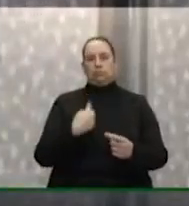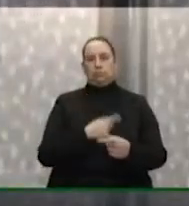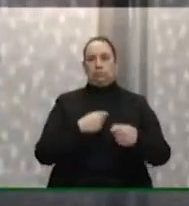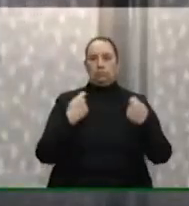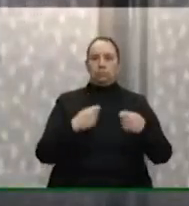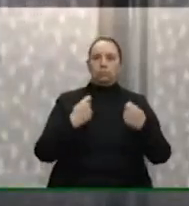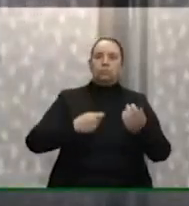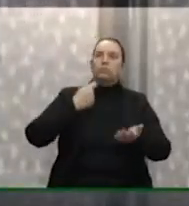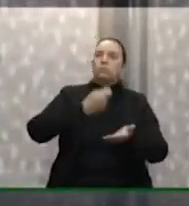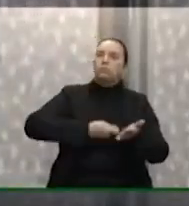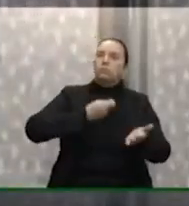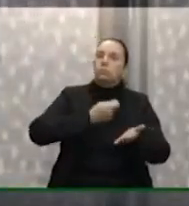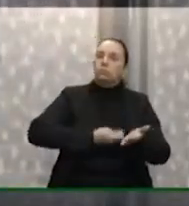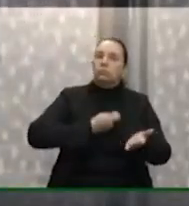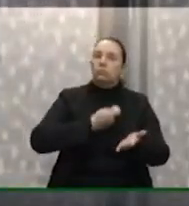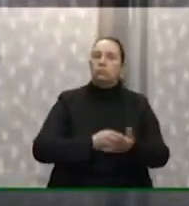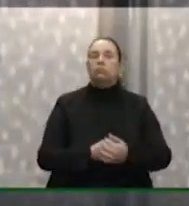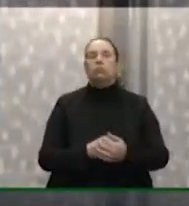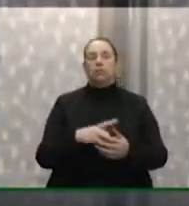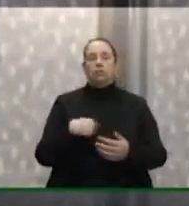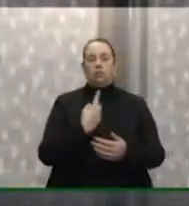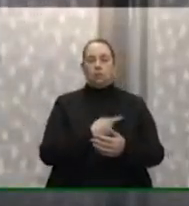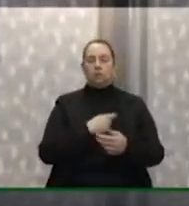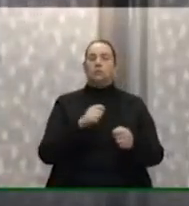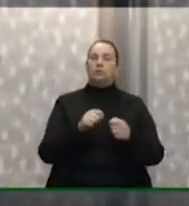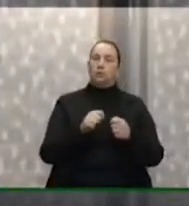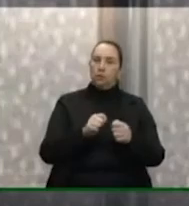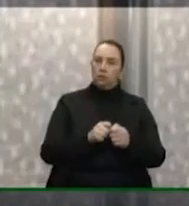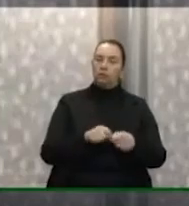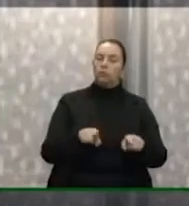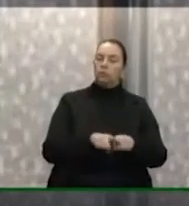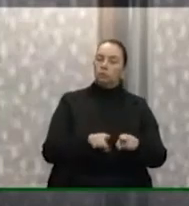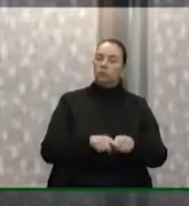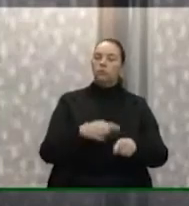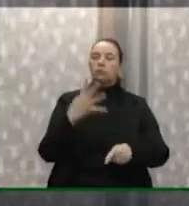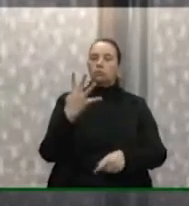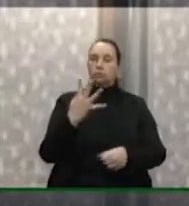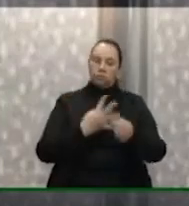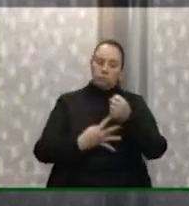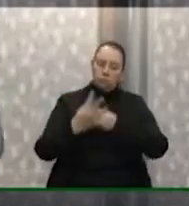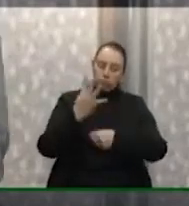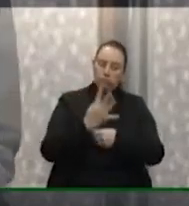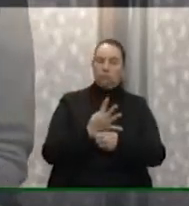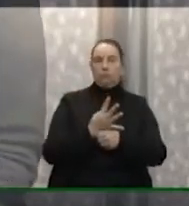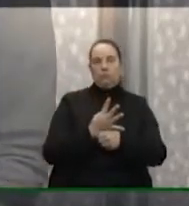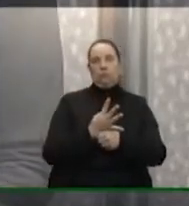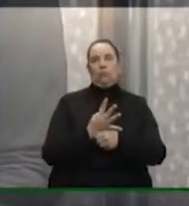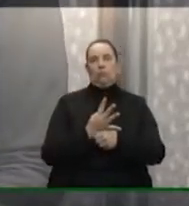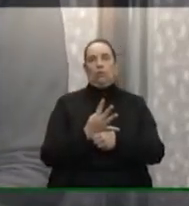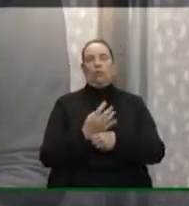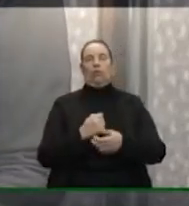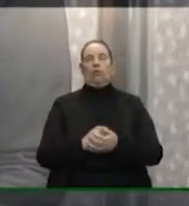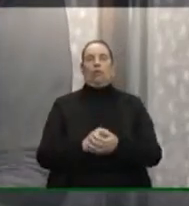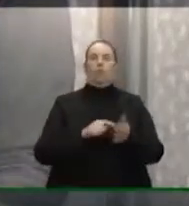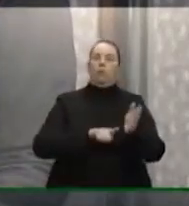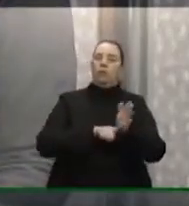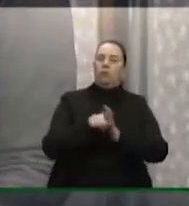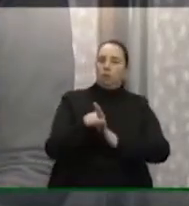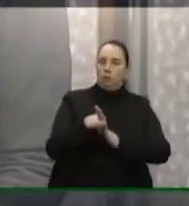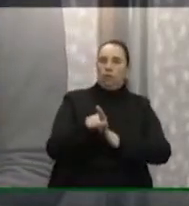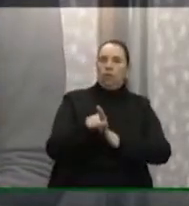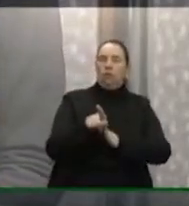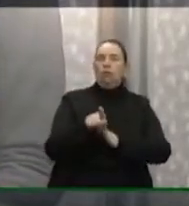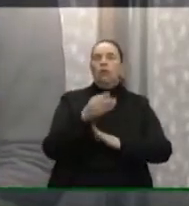dedicar a ele Estamos fazendo isso também há 4 anos eh Consultei roaldo